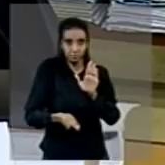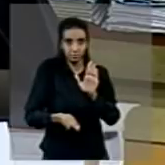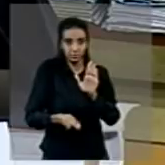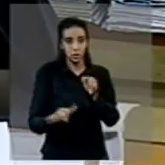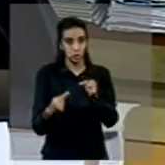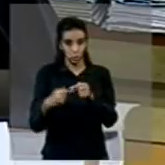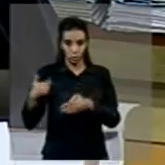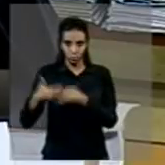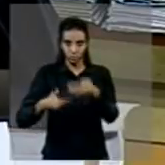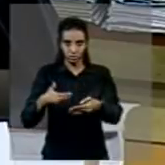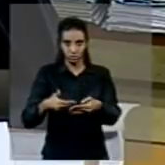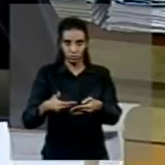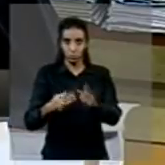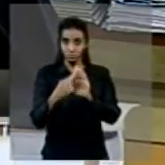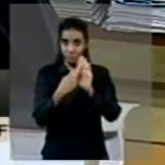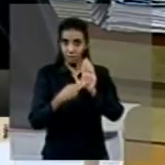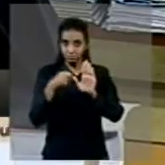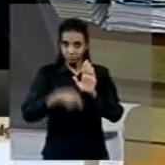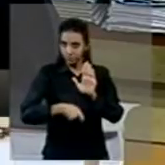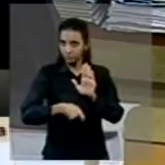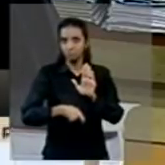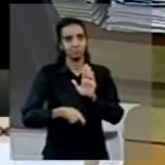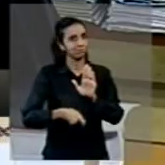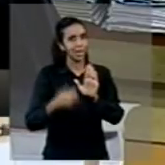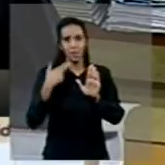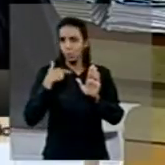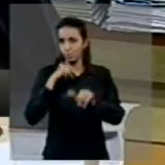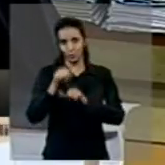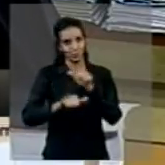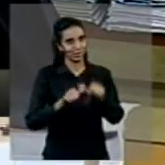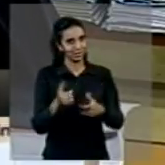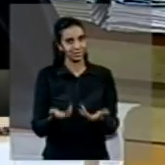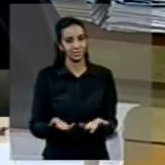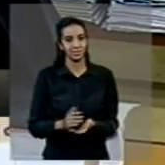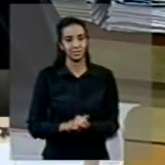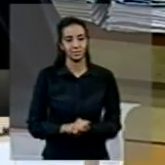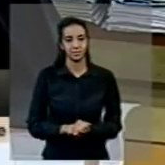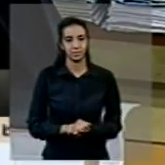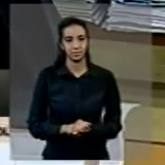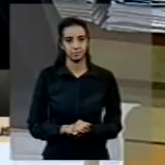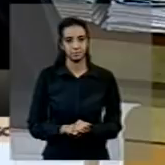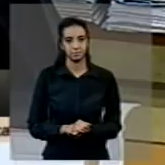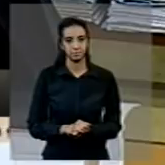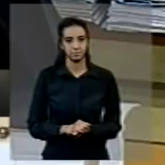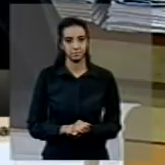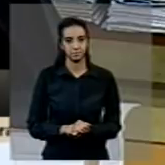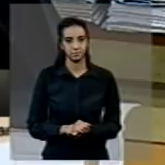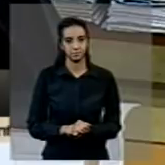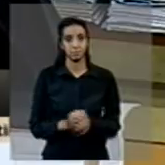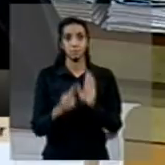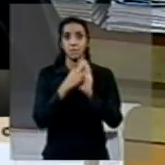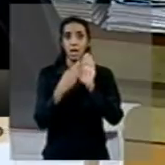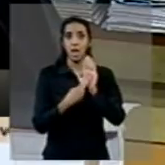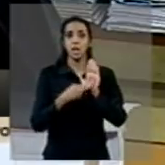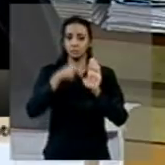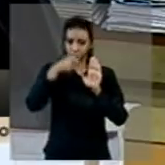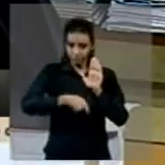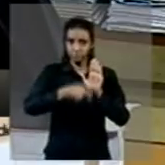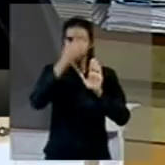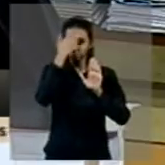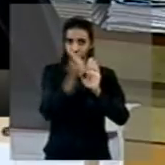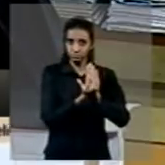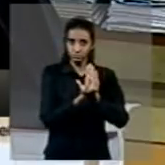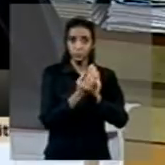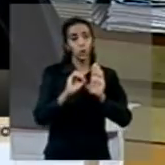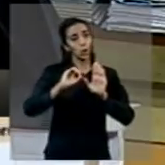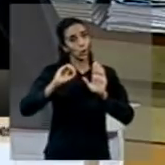desenvolve é algo inegociável. É dizer, ou as regras são seguidas, ou o